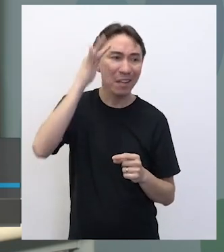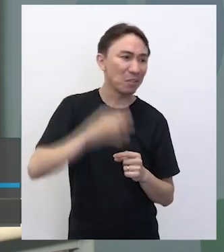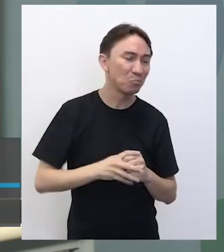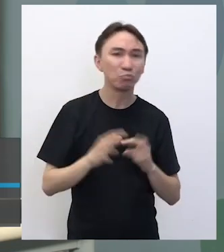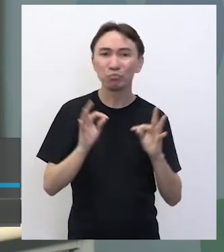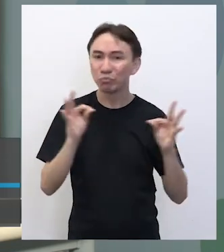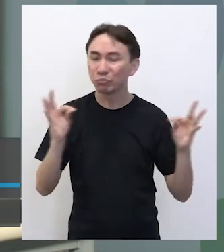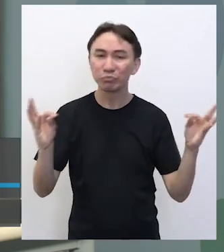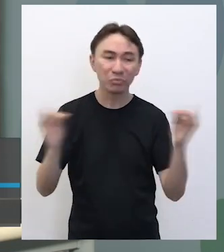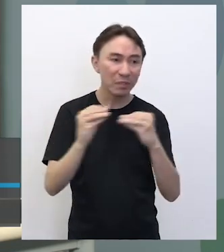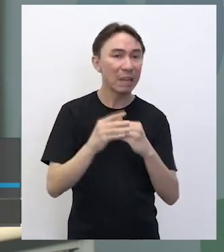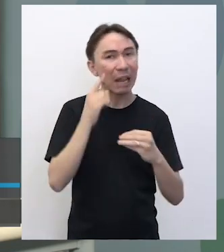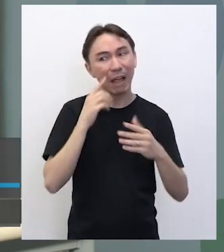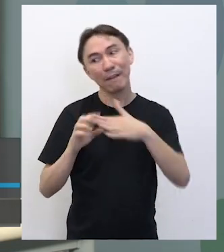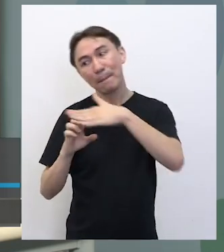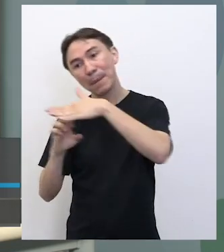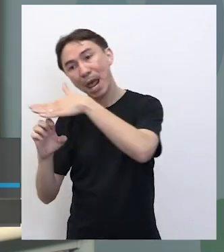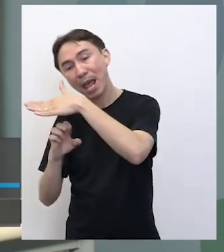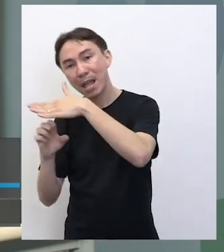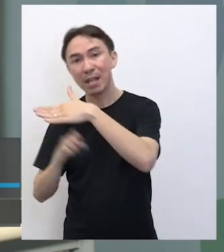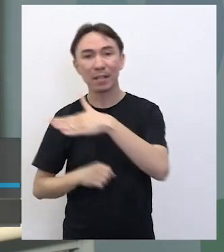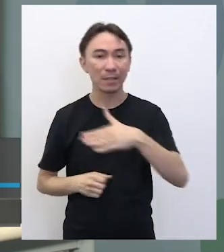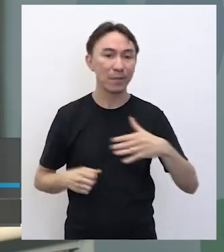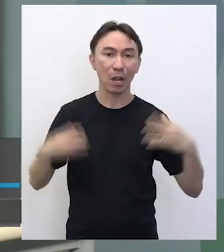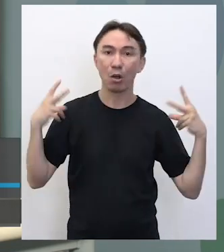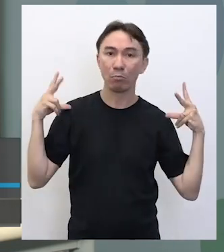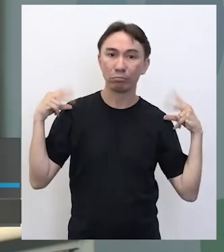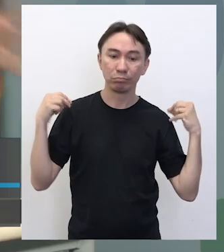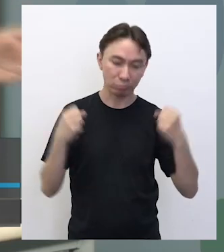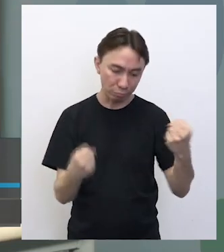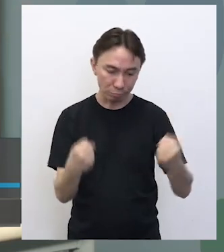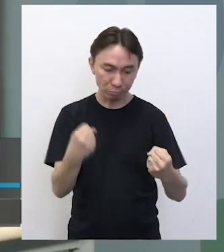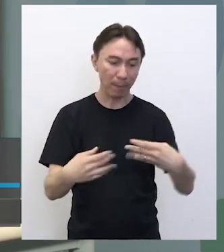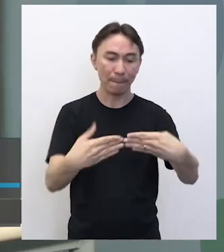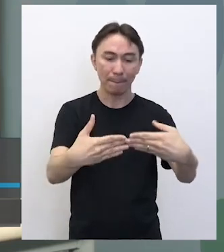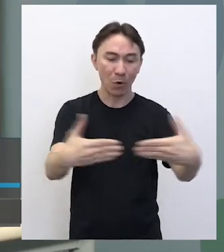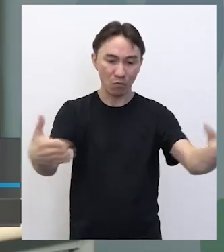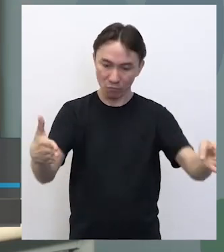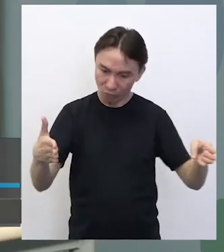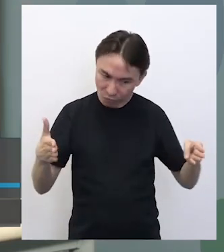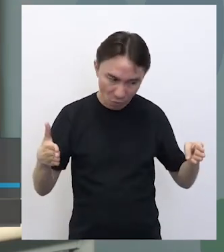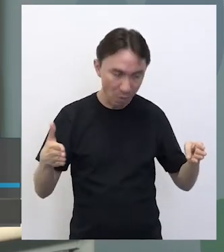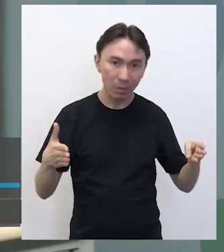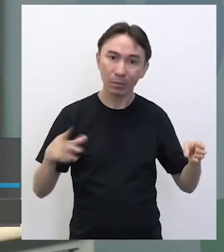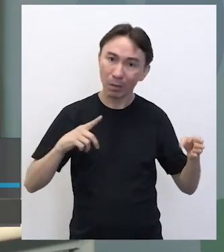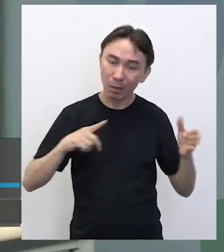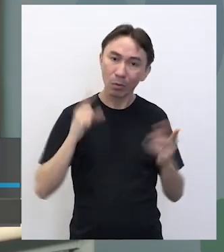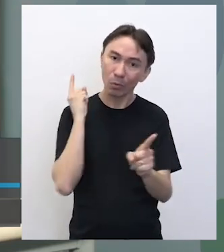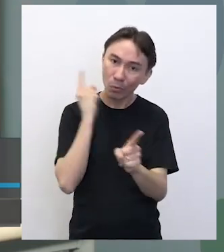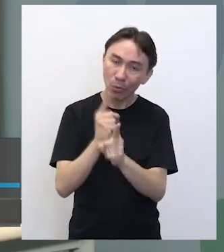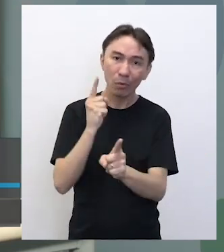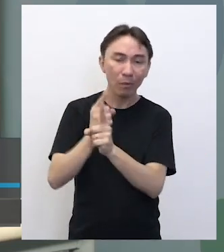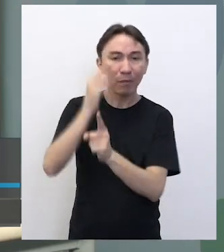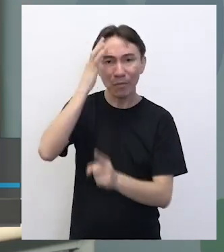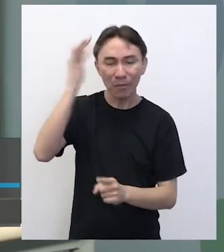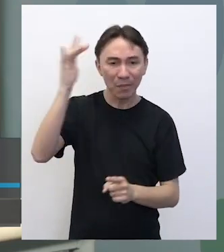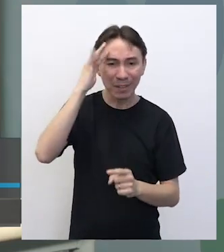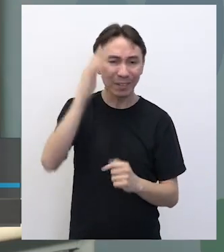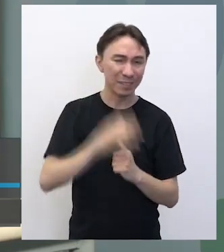até o para-choque de caminhão, até a banca de jornal, até o boteco, então, quer dizer, como se a filosofia estivesse